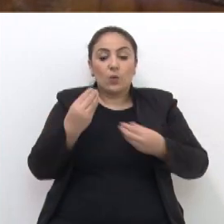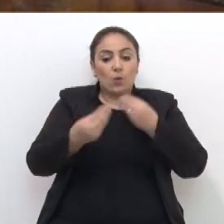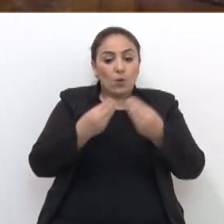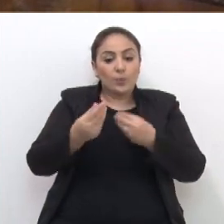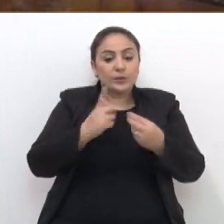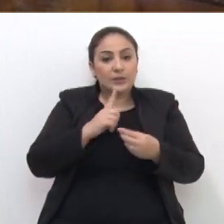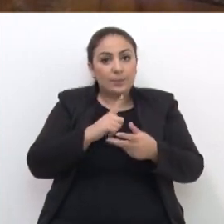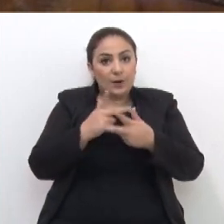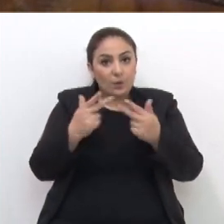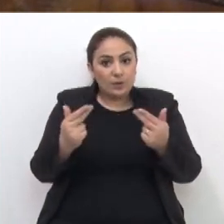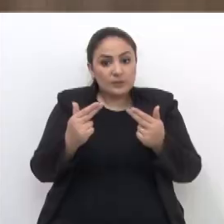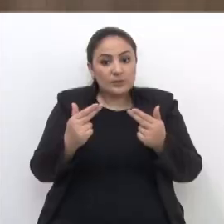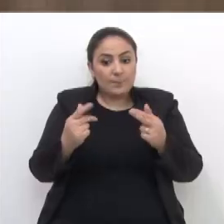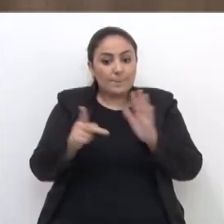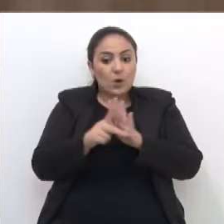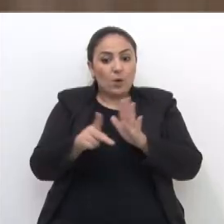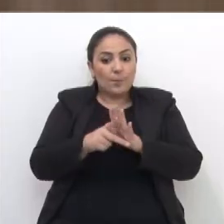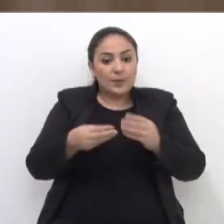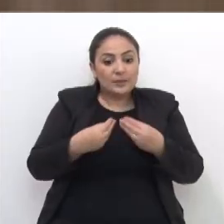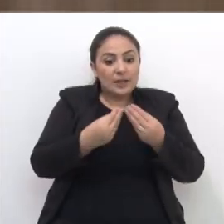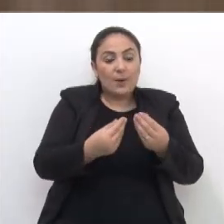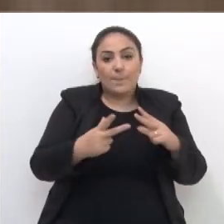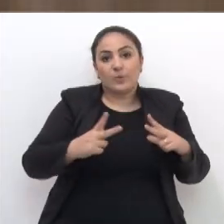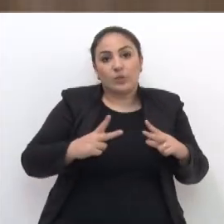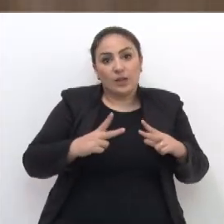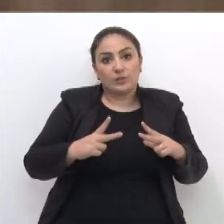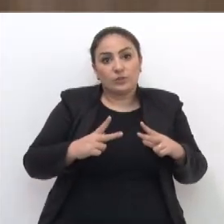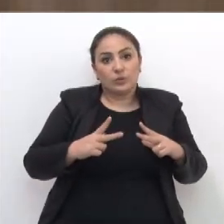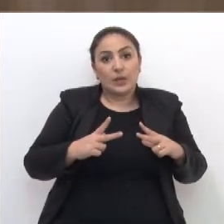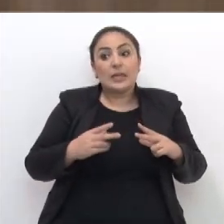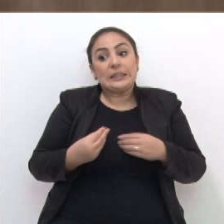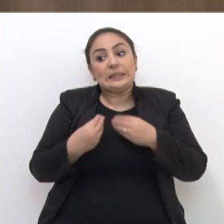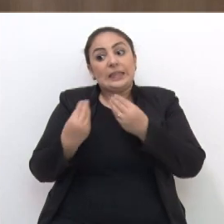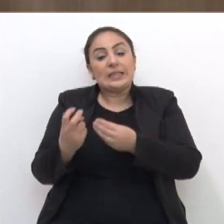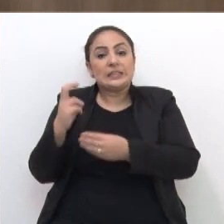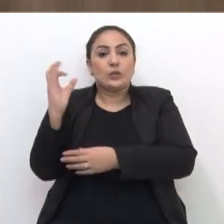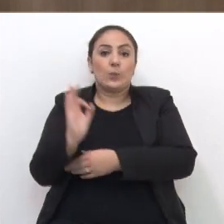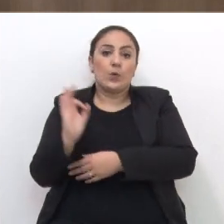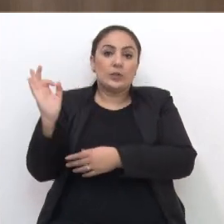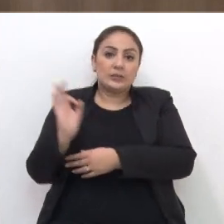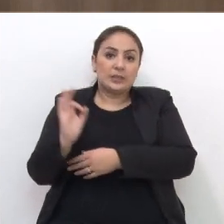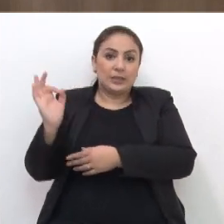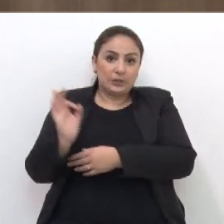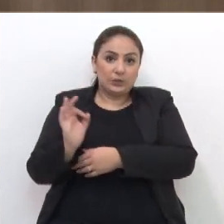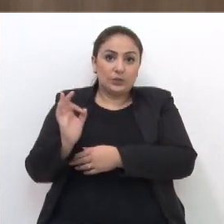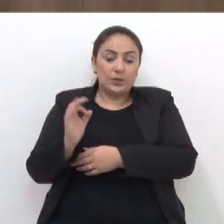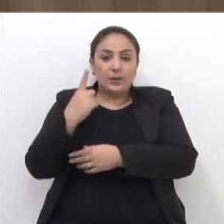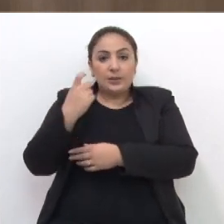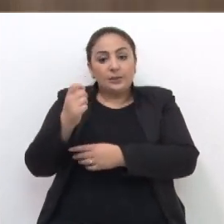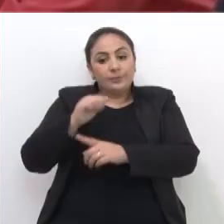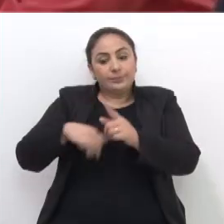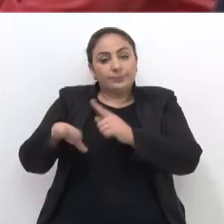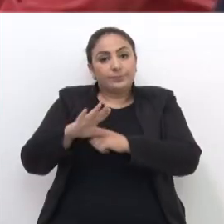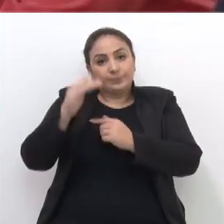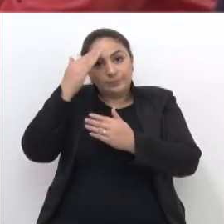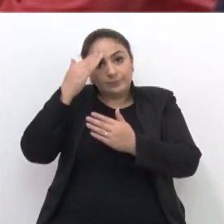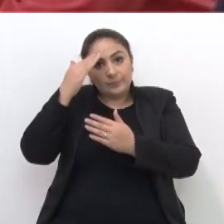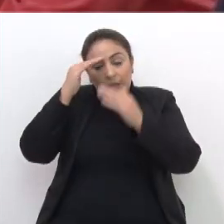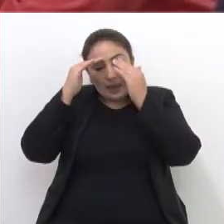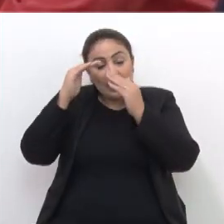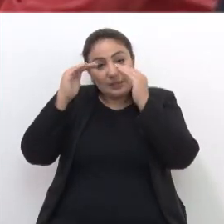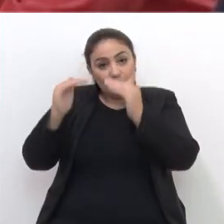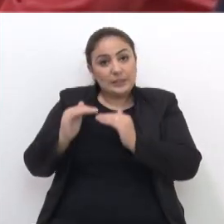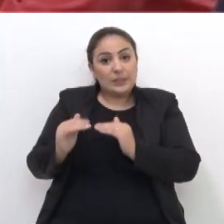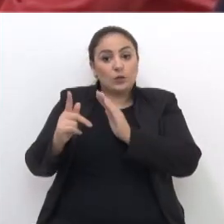os investidores particulares. O relator, vereador Paulo Necli, destacou que o projeto de lei complementar trará